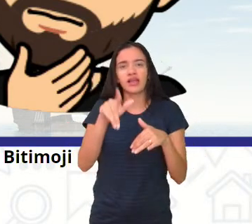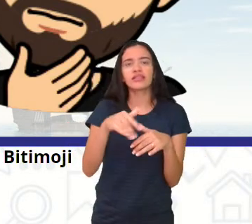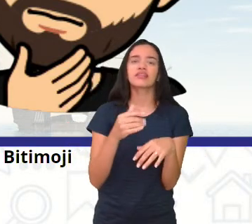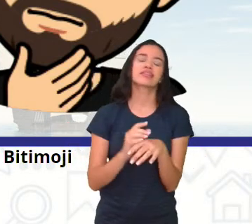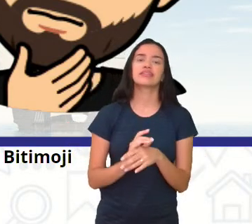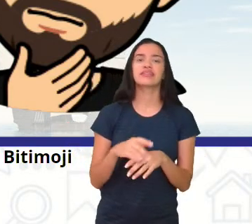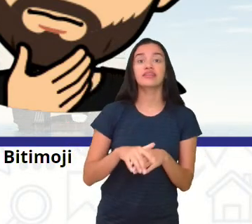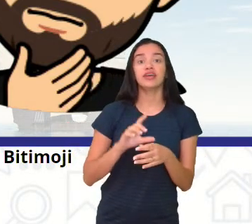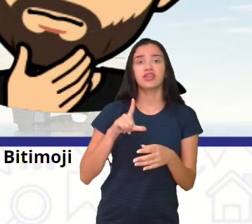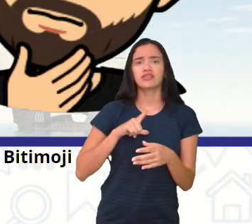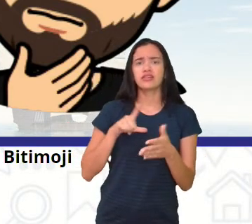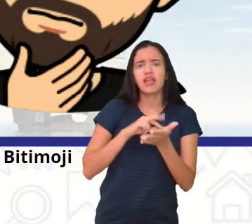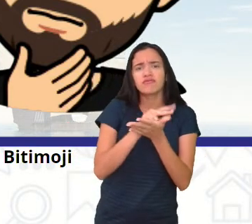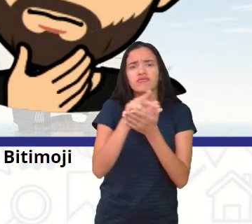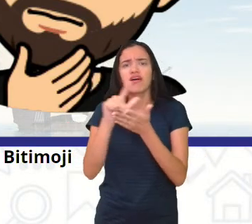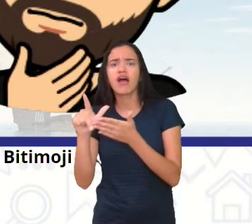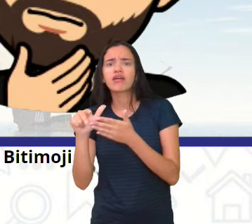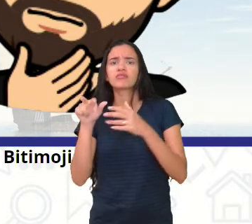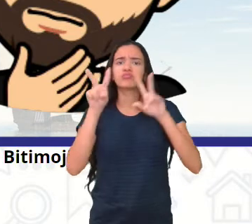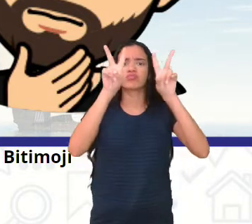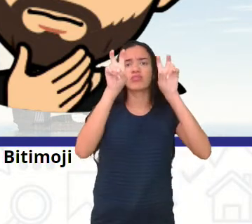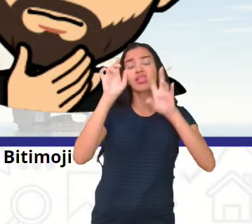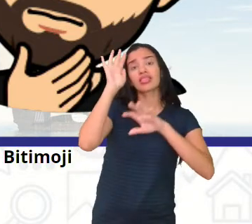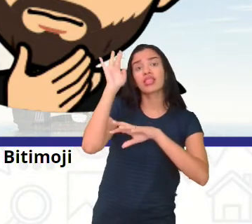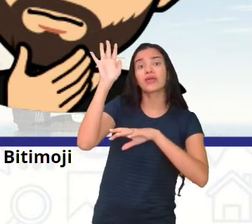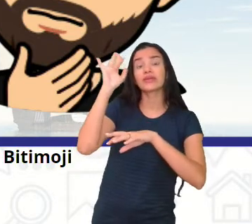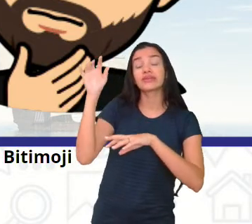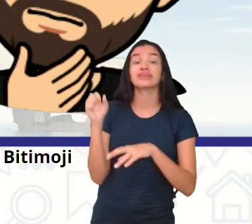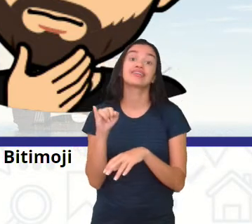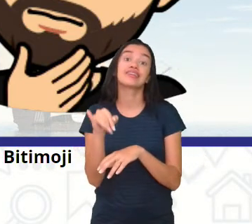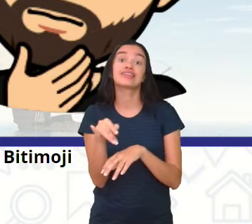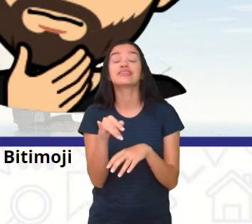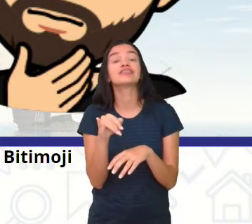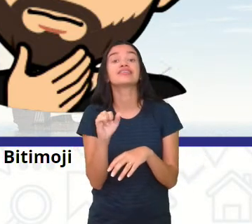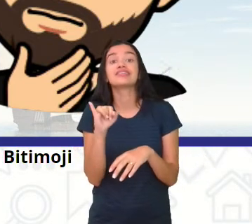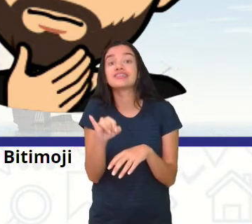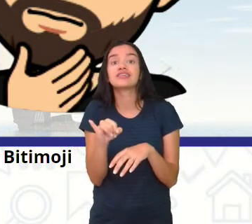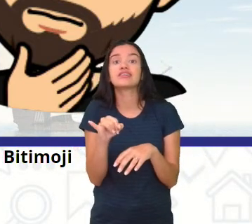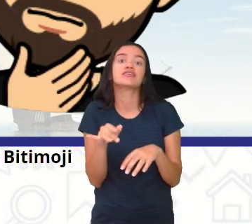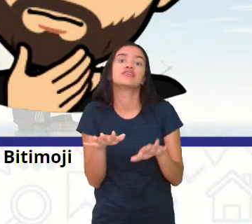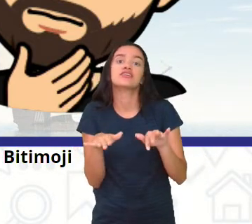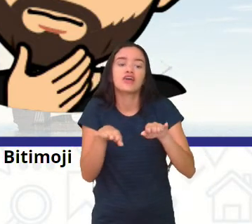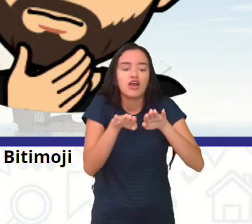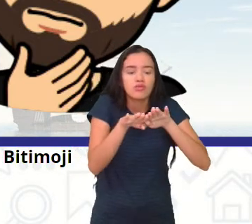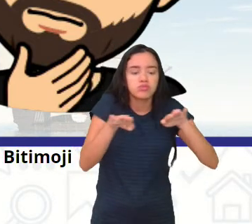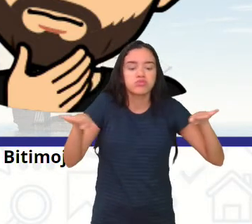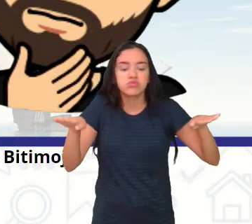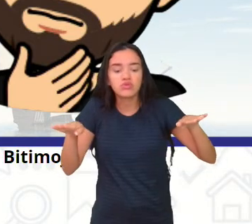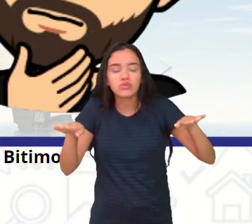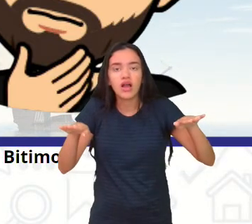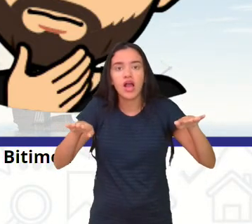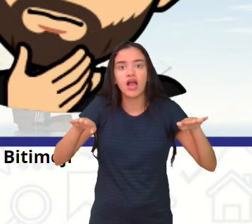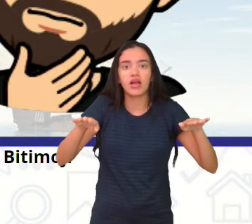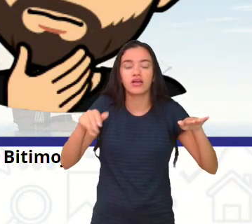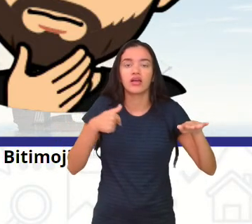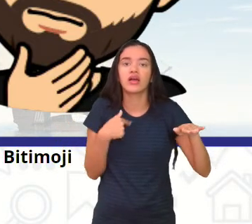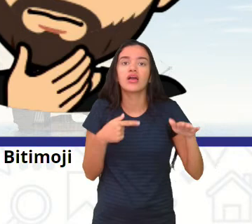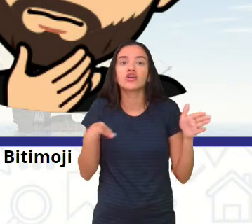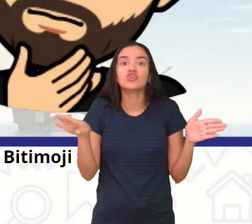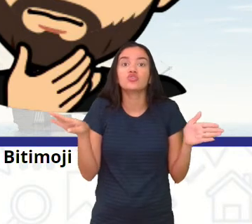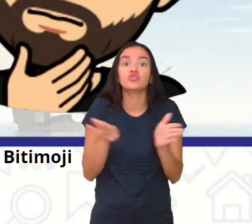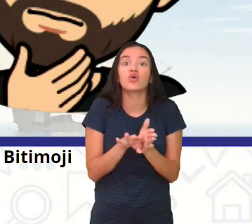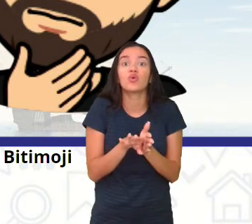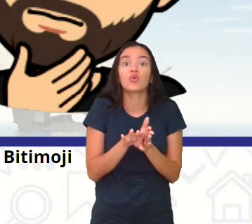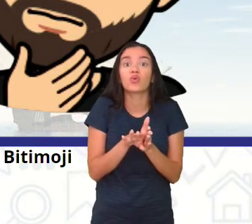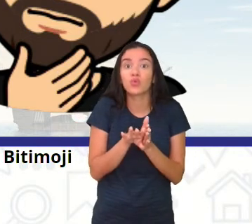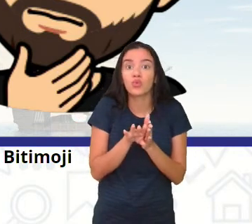existiam várias, né, teorias de que se alguém chegasse na borda da Terra e caísse ali, iria cair